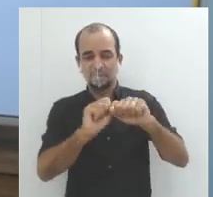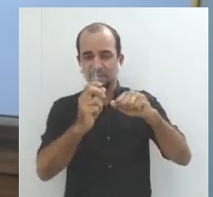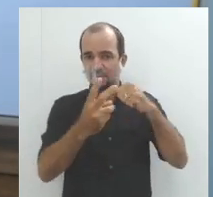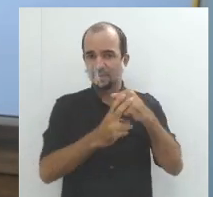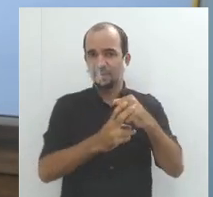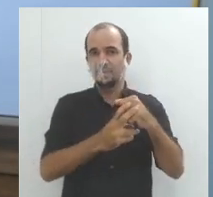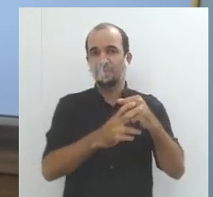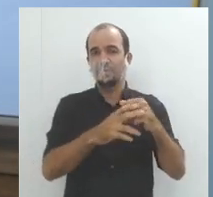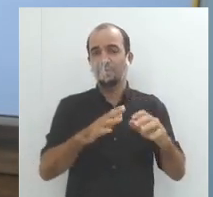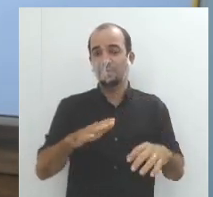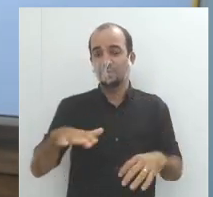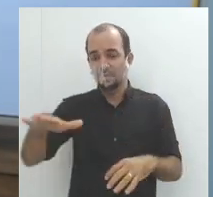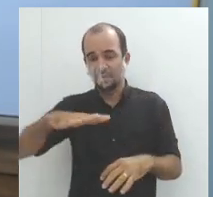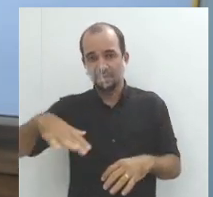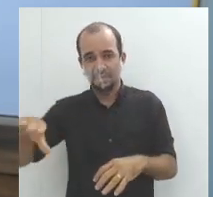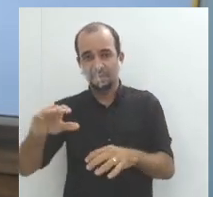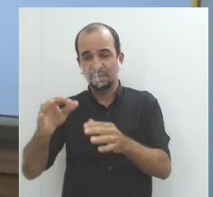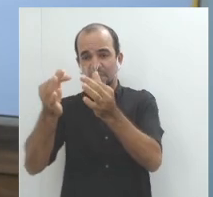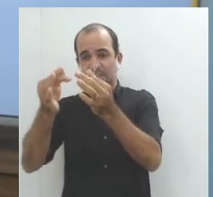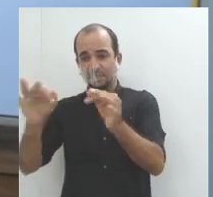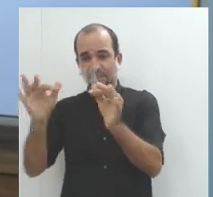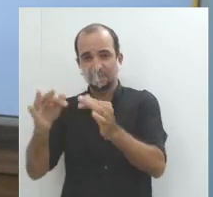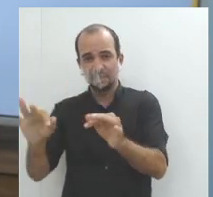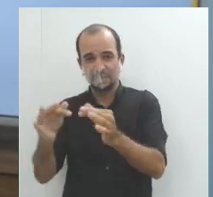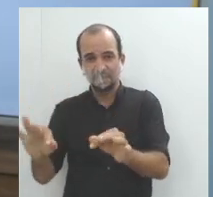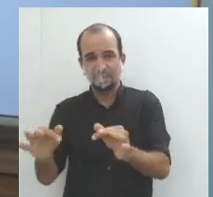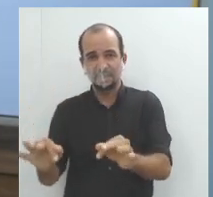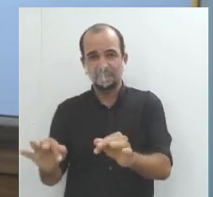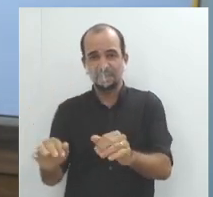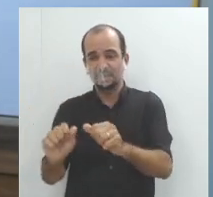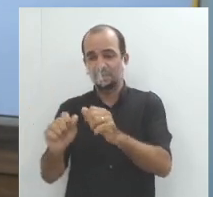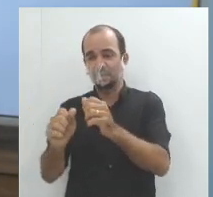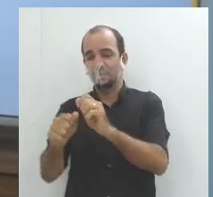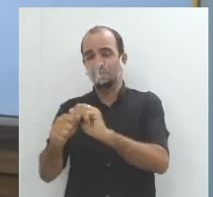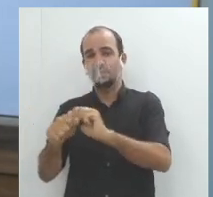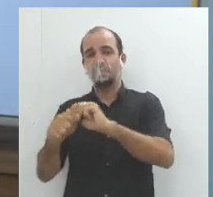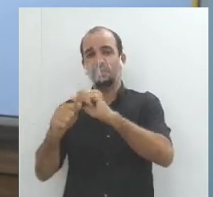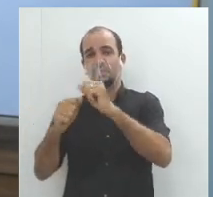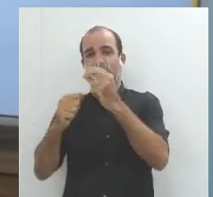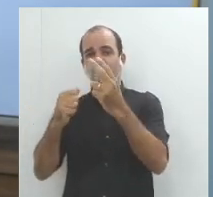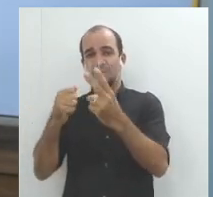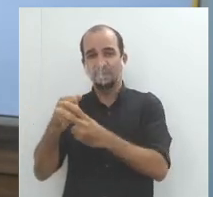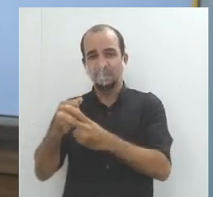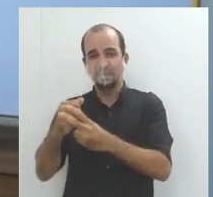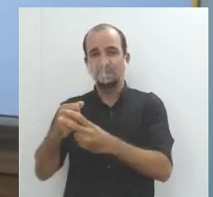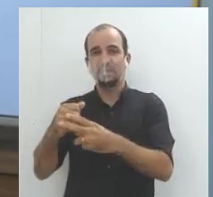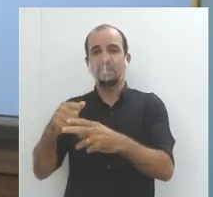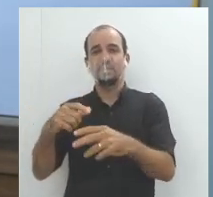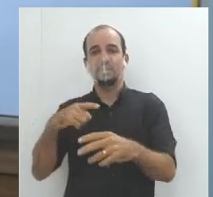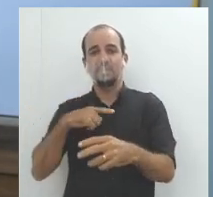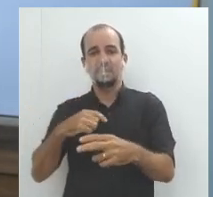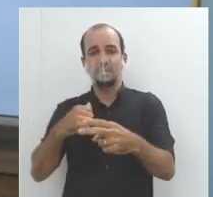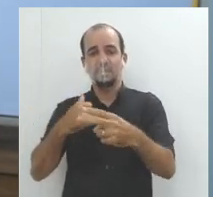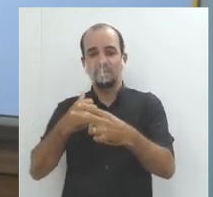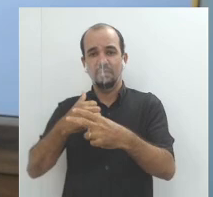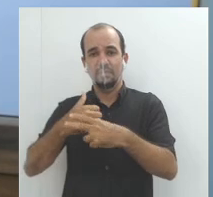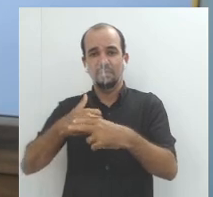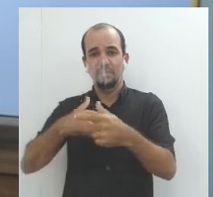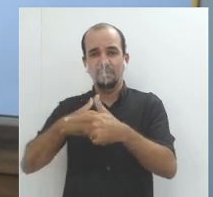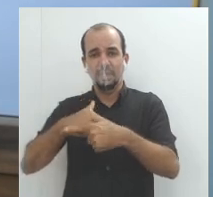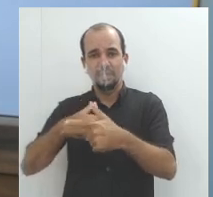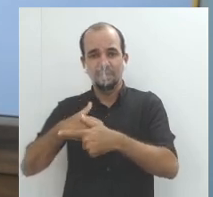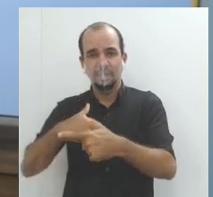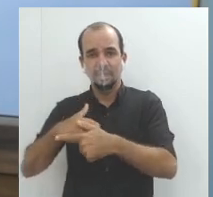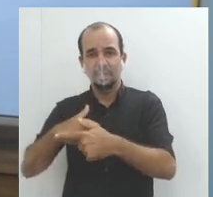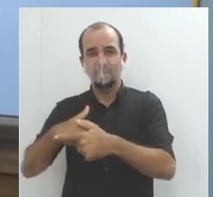No campo da sintaxe, o advérbio, ele exerce a função sintática de